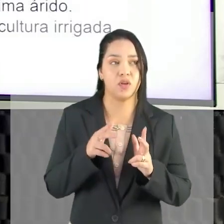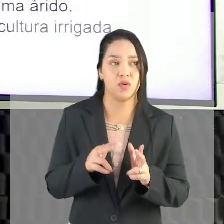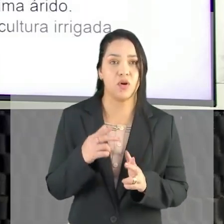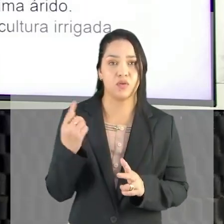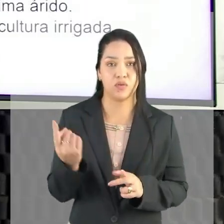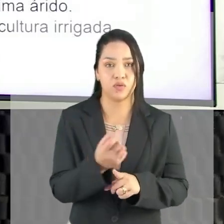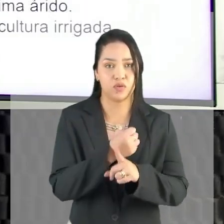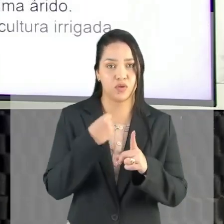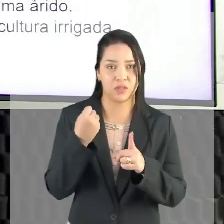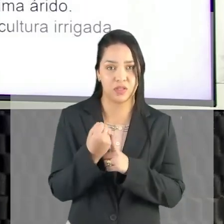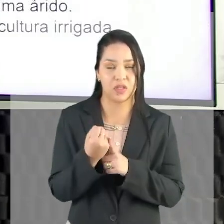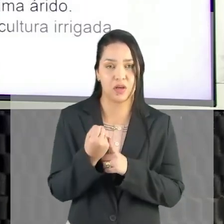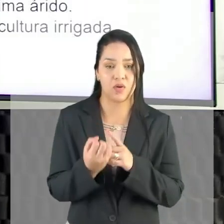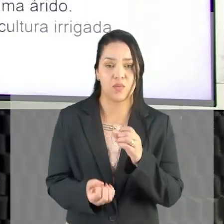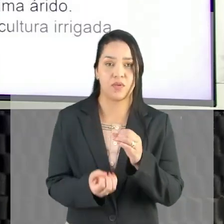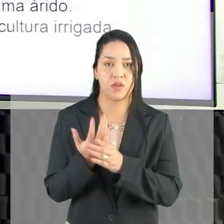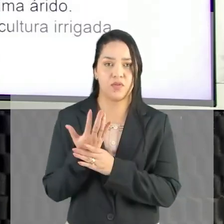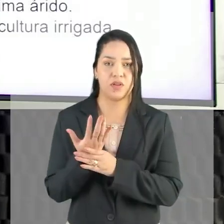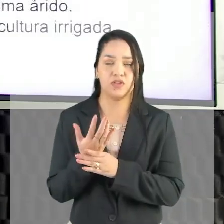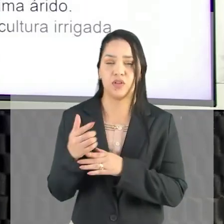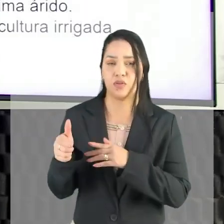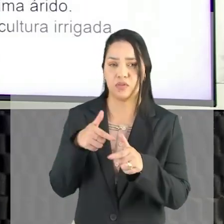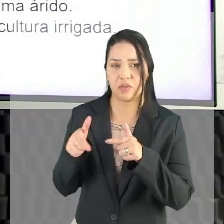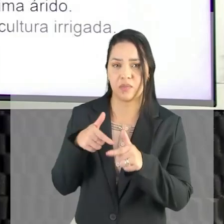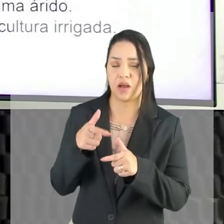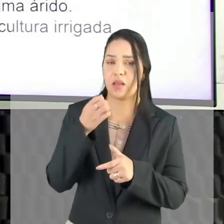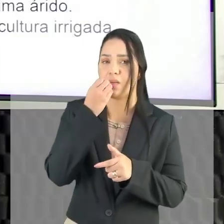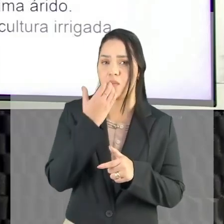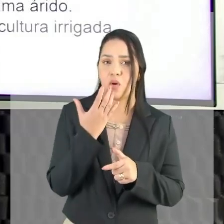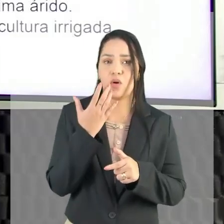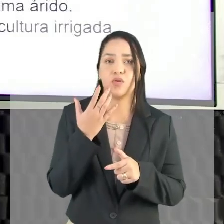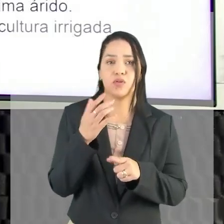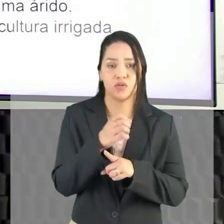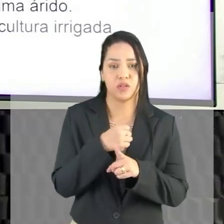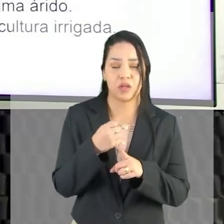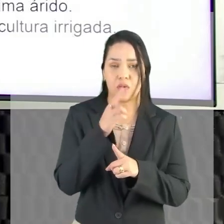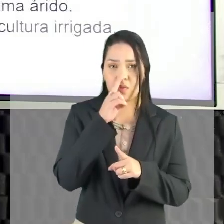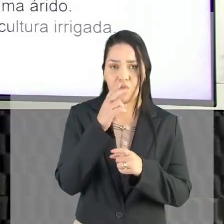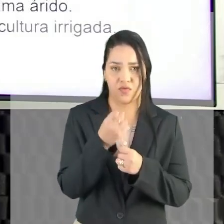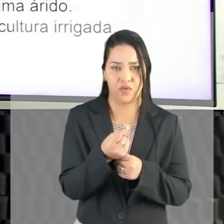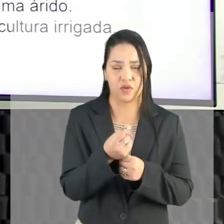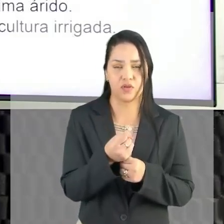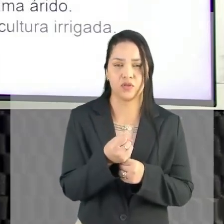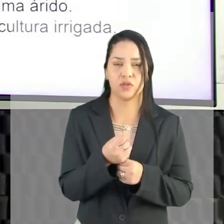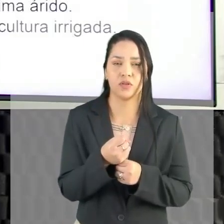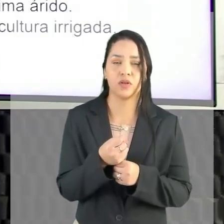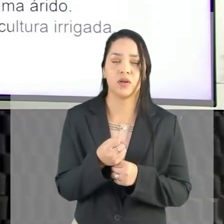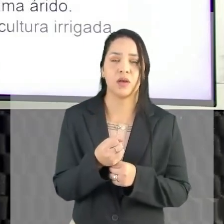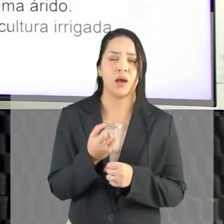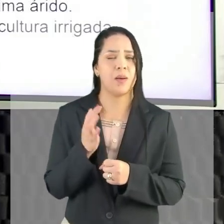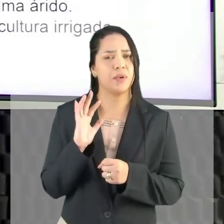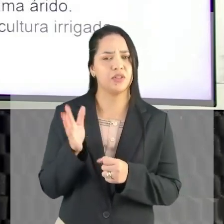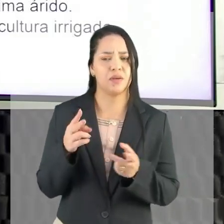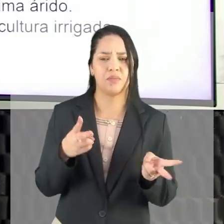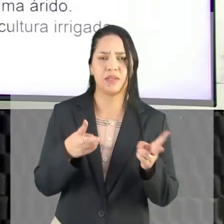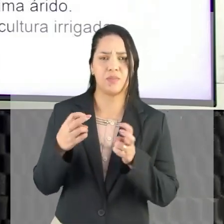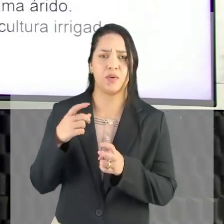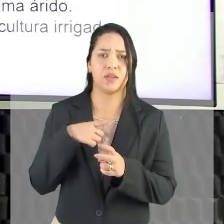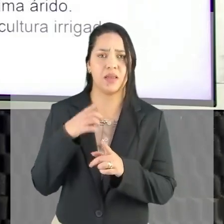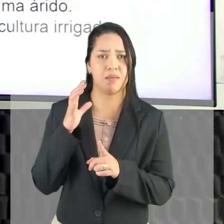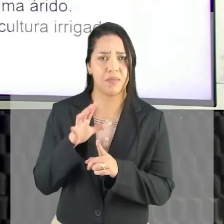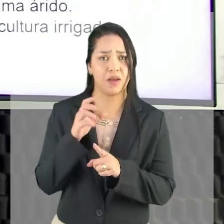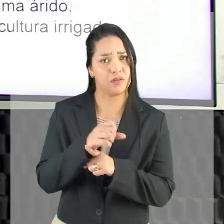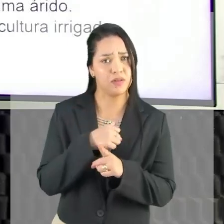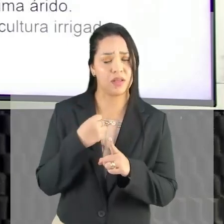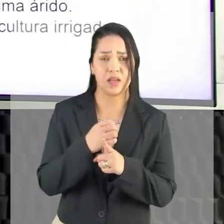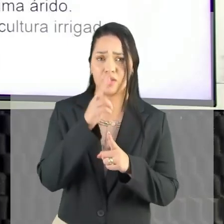seio social como na origem. Então, um trabalho realmente de mapeamento social muito forte. Mas bem, vocês já perceberam que traz impactos